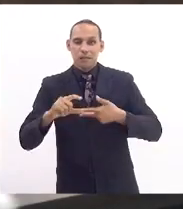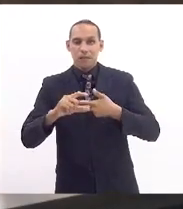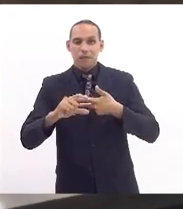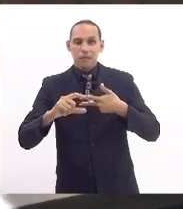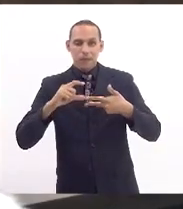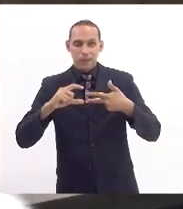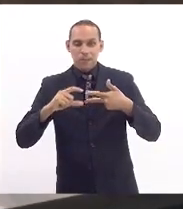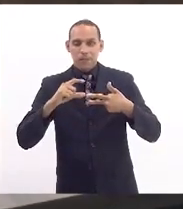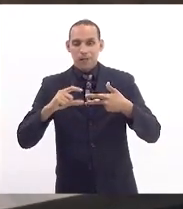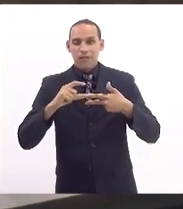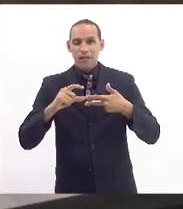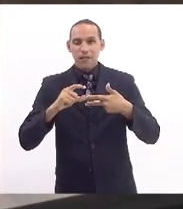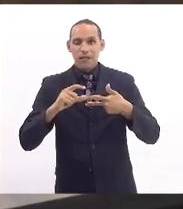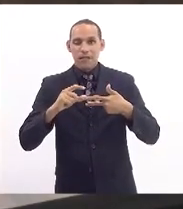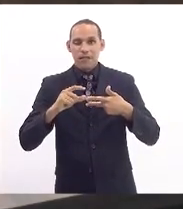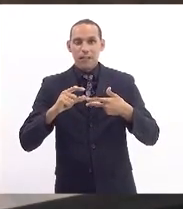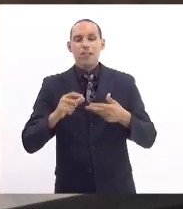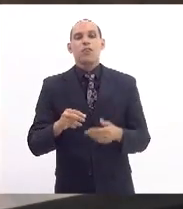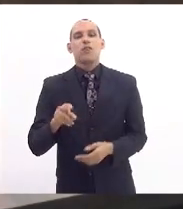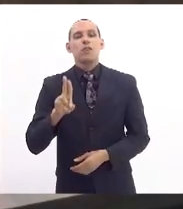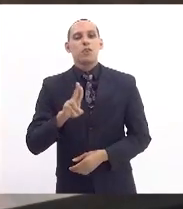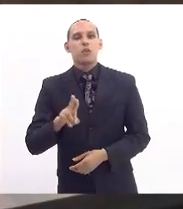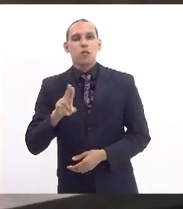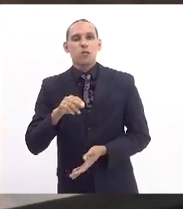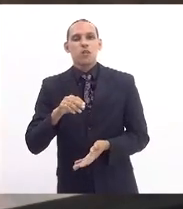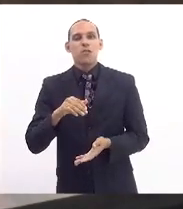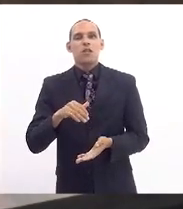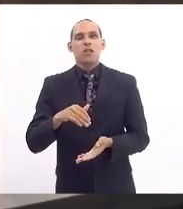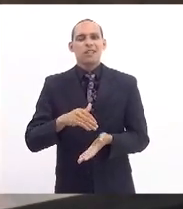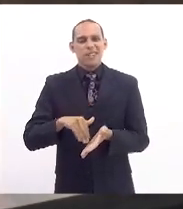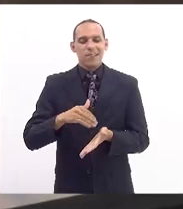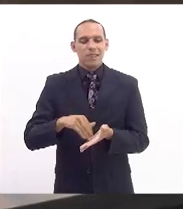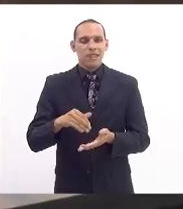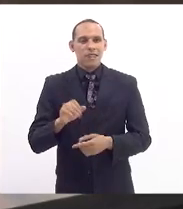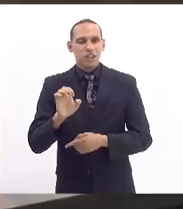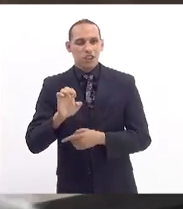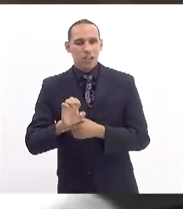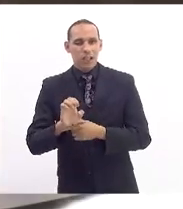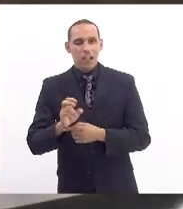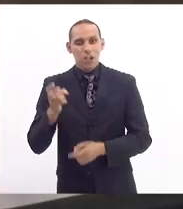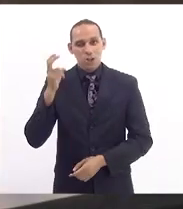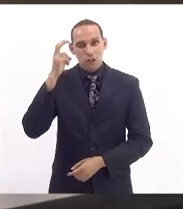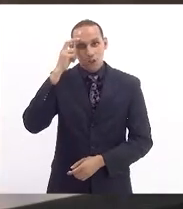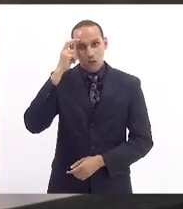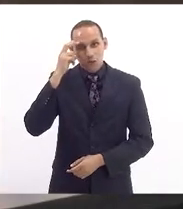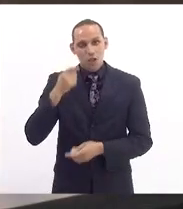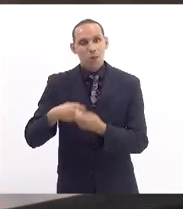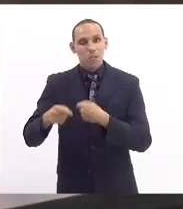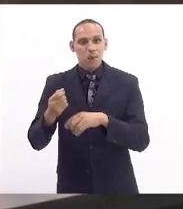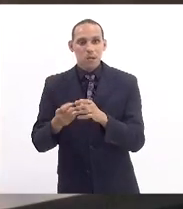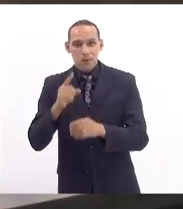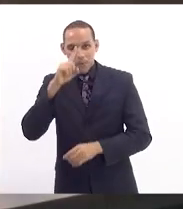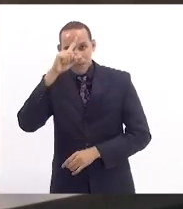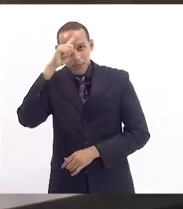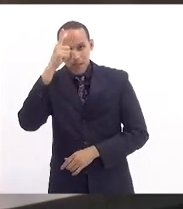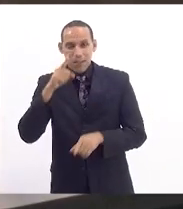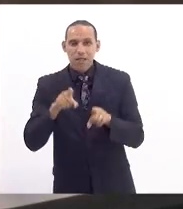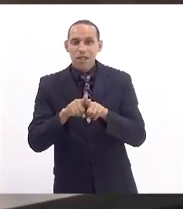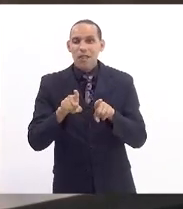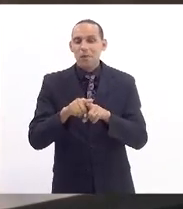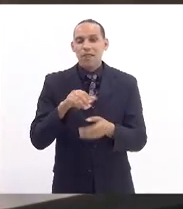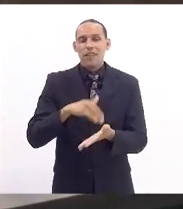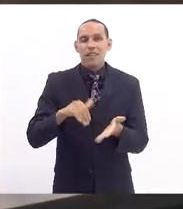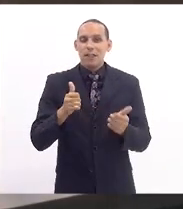por meio da Secretaria de Estado de Cultura economia criativa e da secretaria de